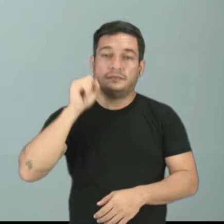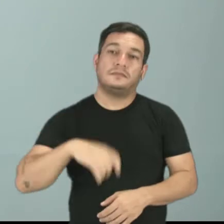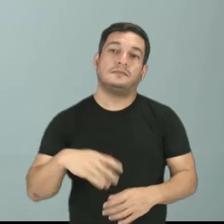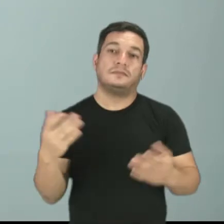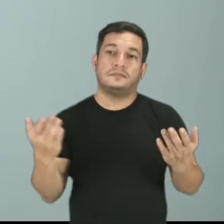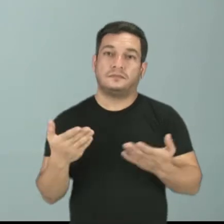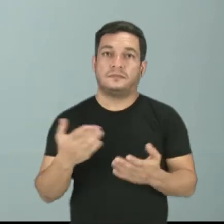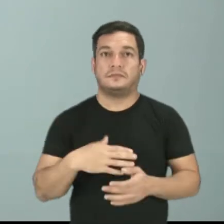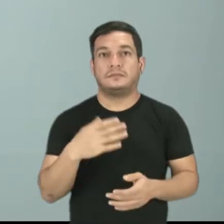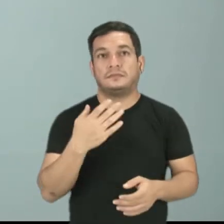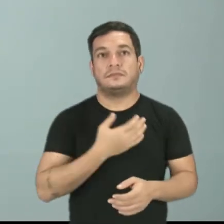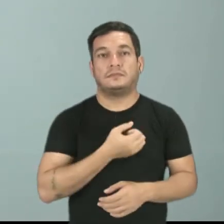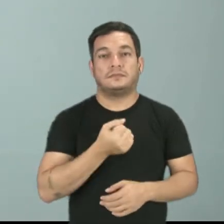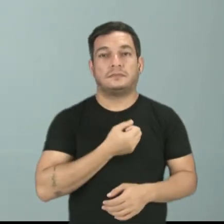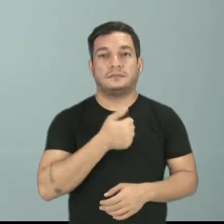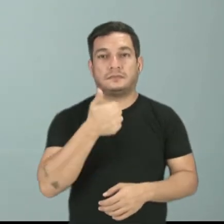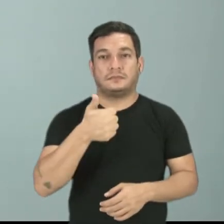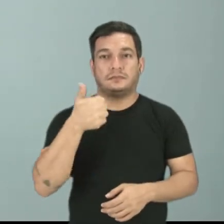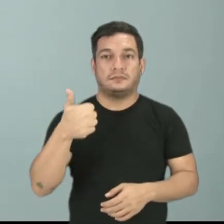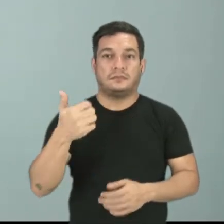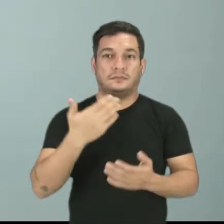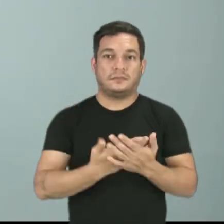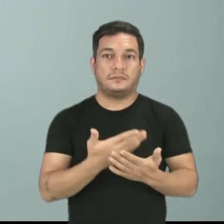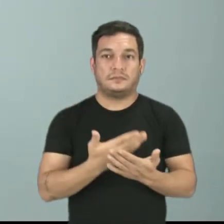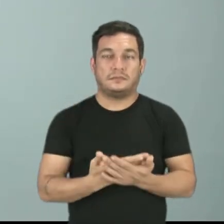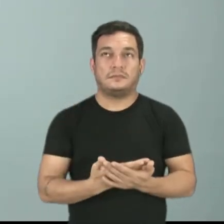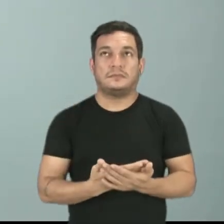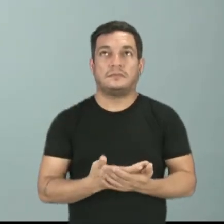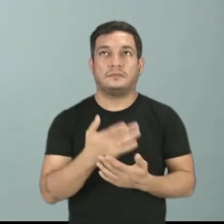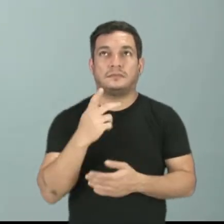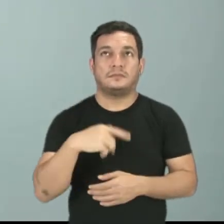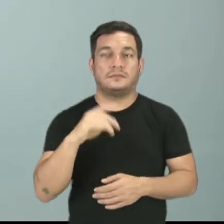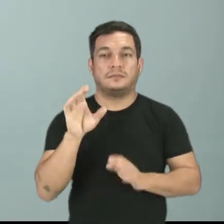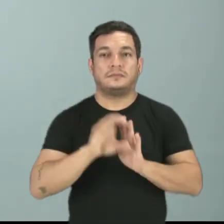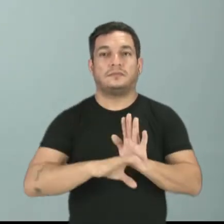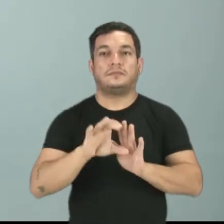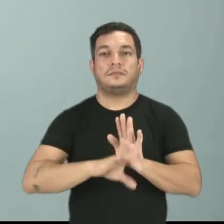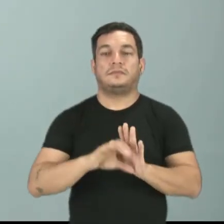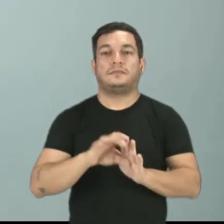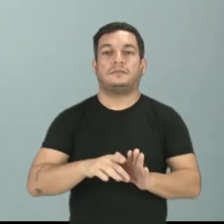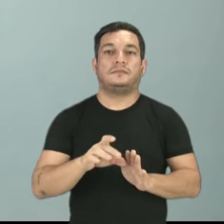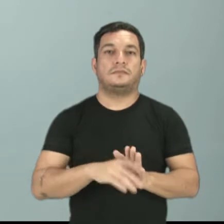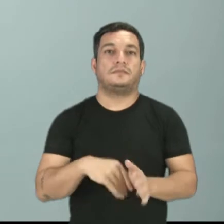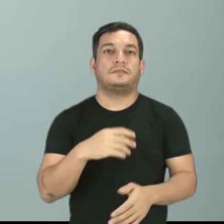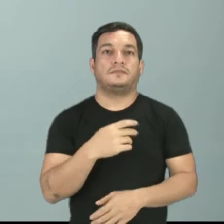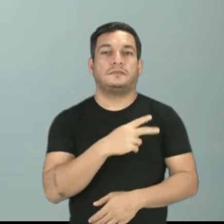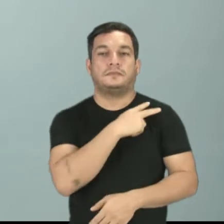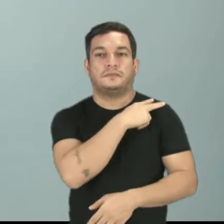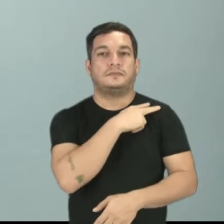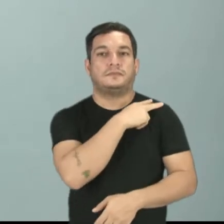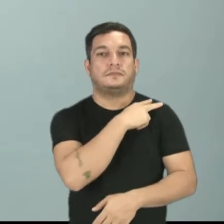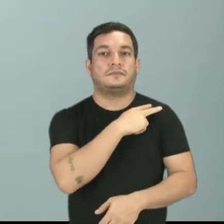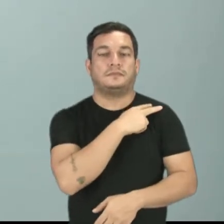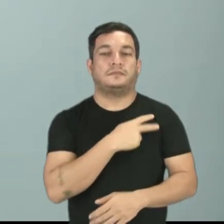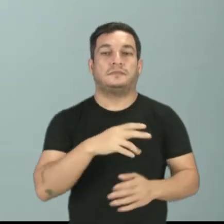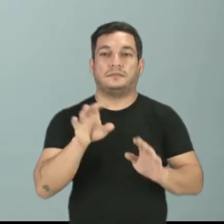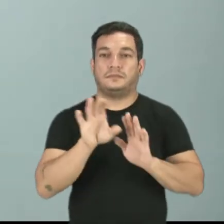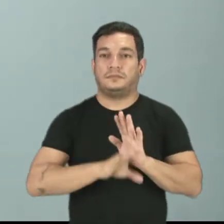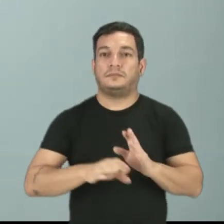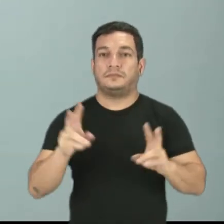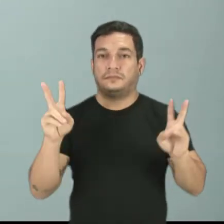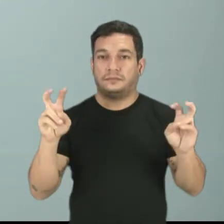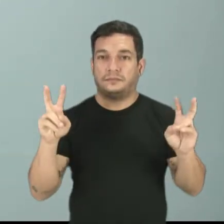na nossa 11ª aula e estamos com conteúdo de segunda série, tá? E o nosso conteúdo, a